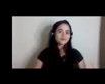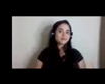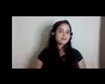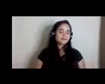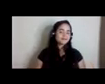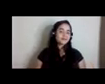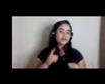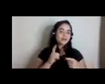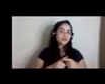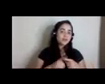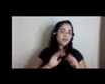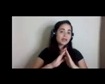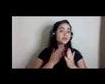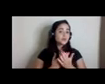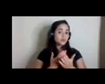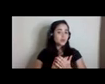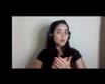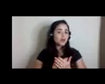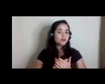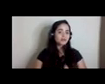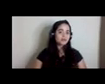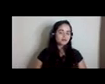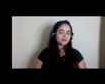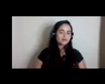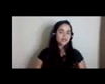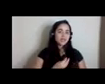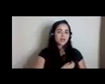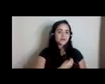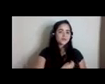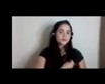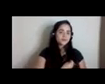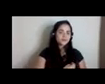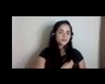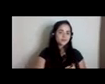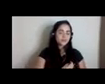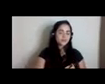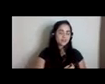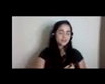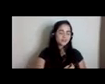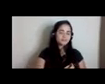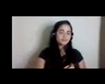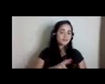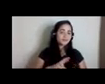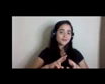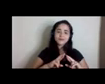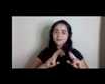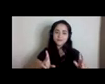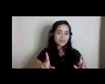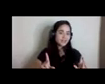Porque isso é a escola. A vida, infelizmente, é outra